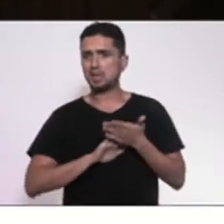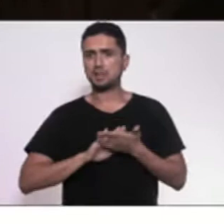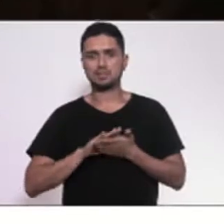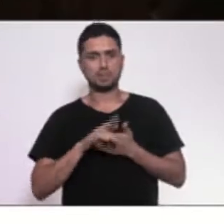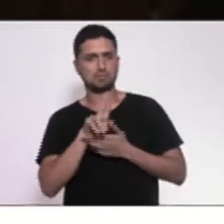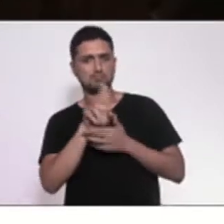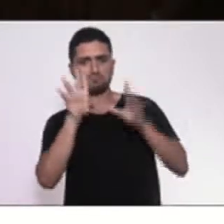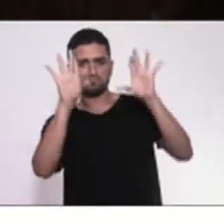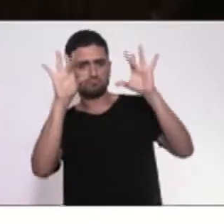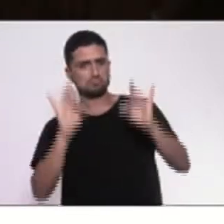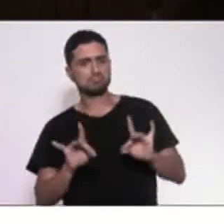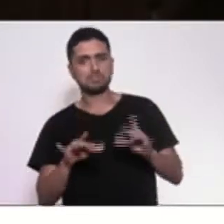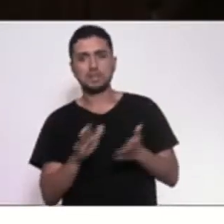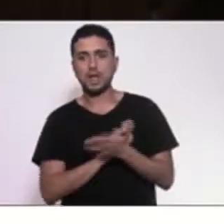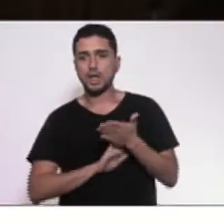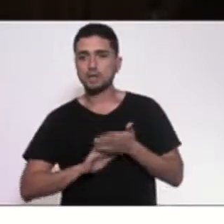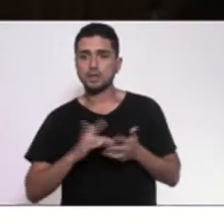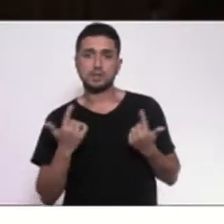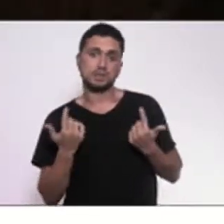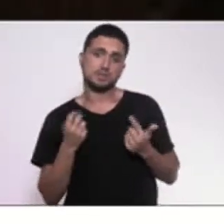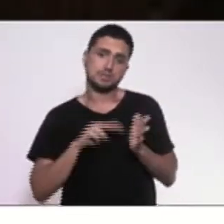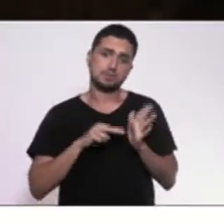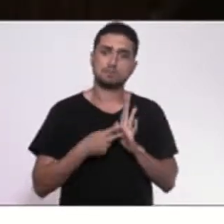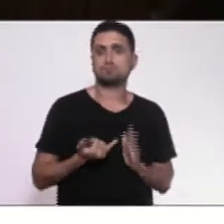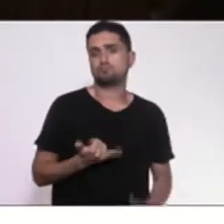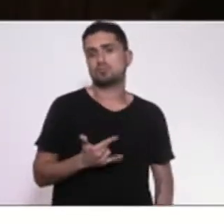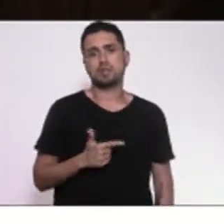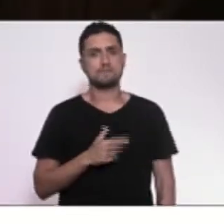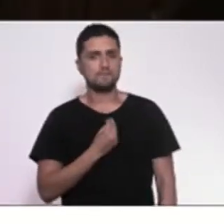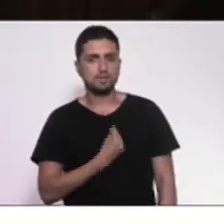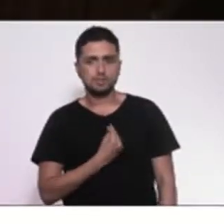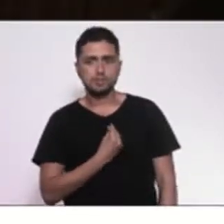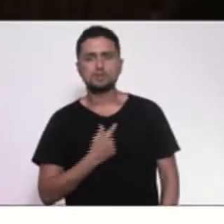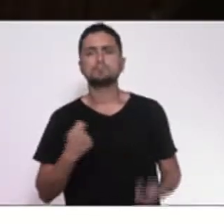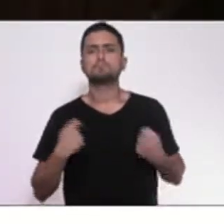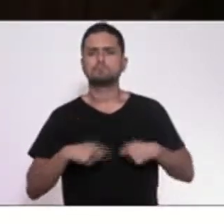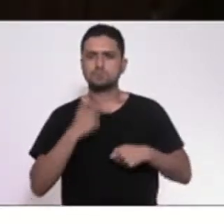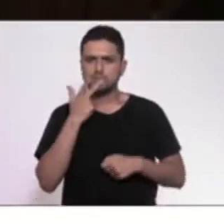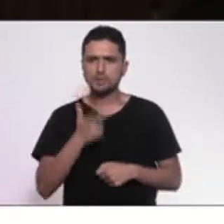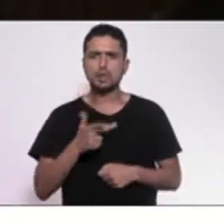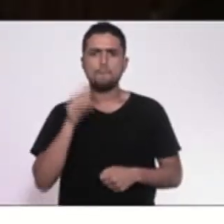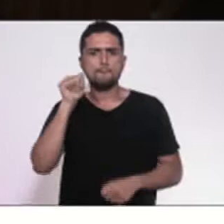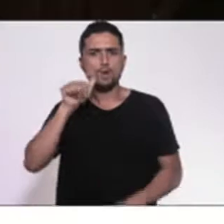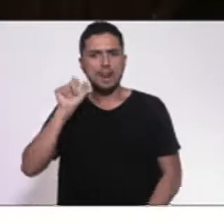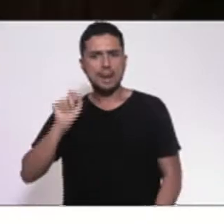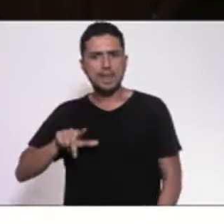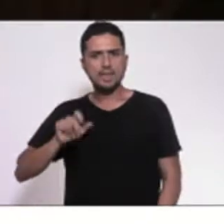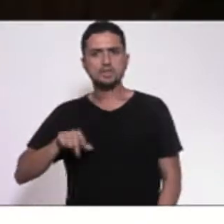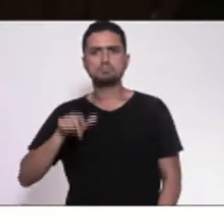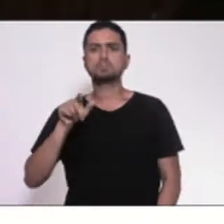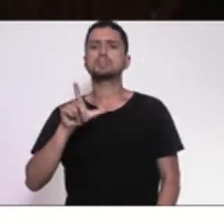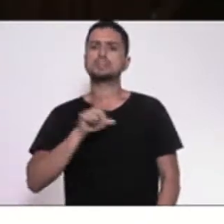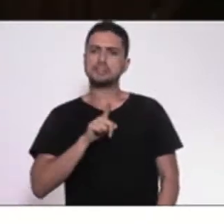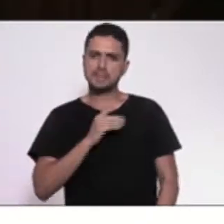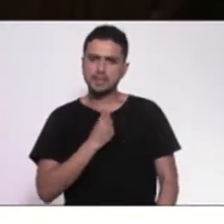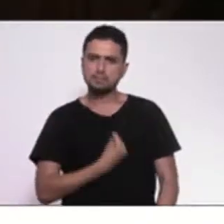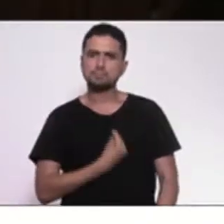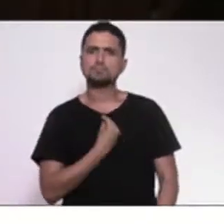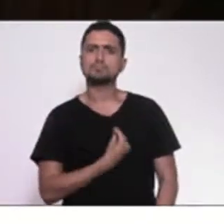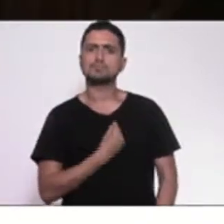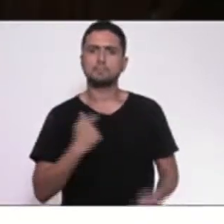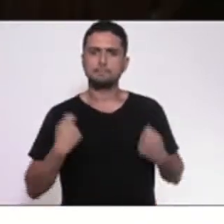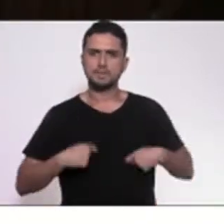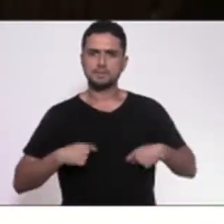não existe. E a gente precisa dizer que as mulheres lésbicas existem e precisam ter a